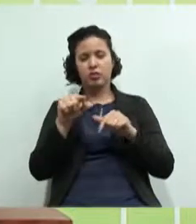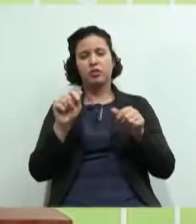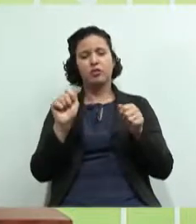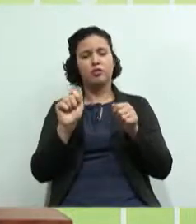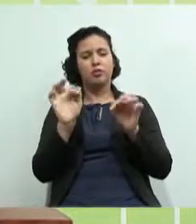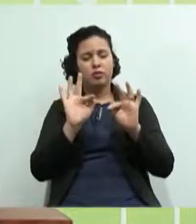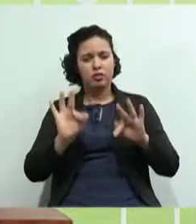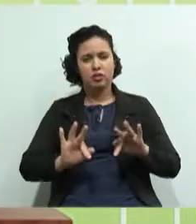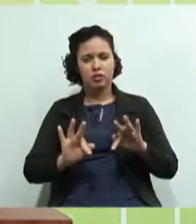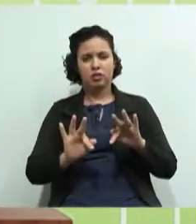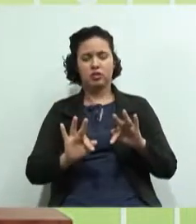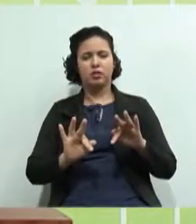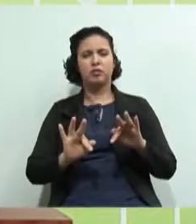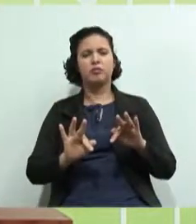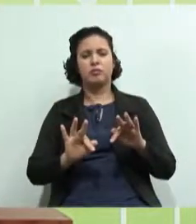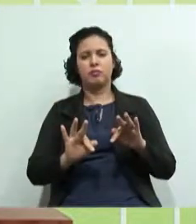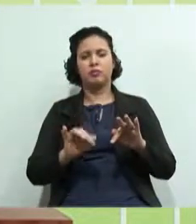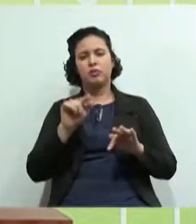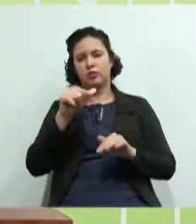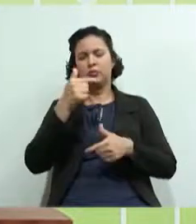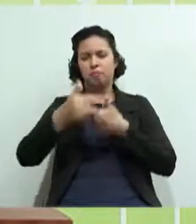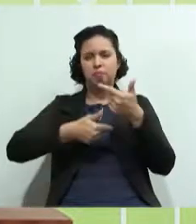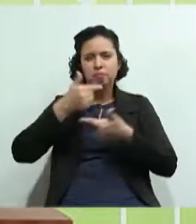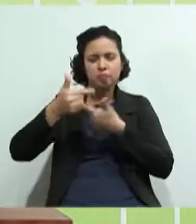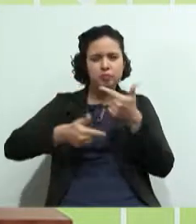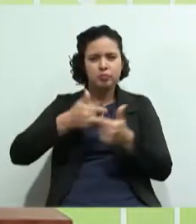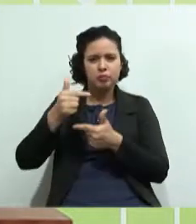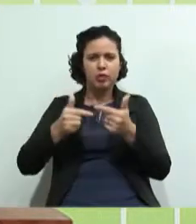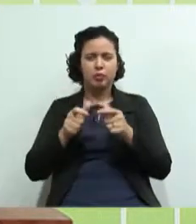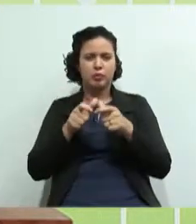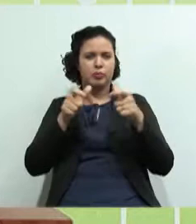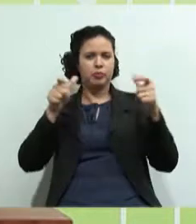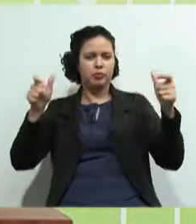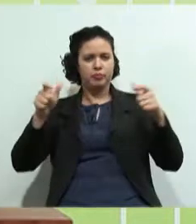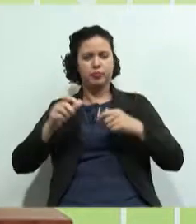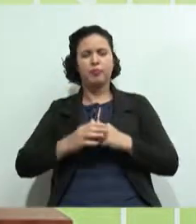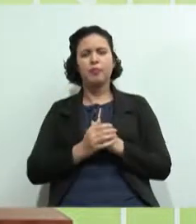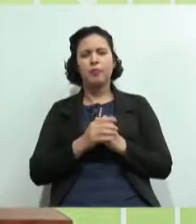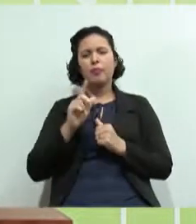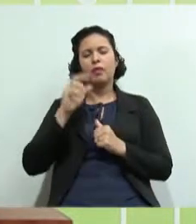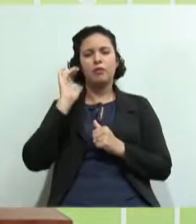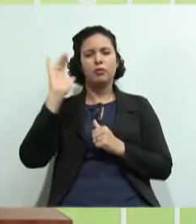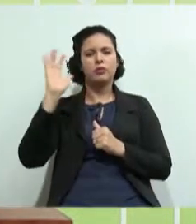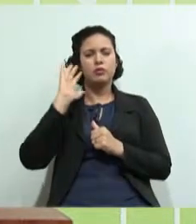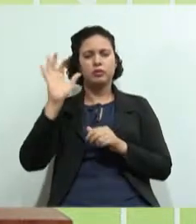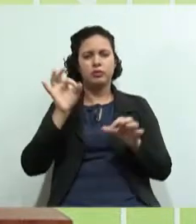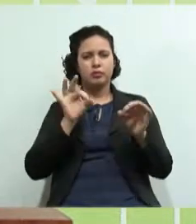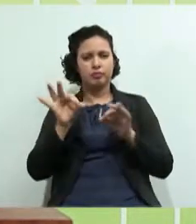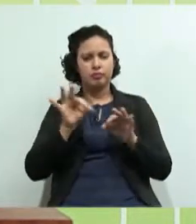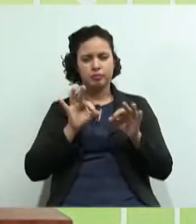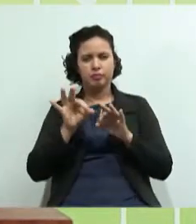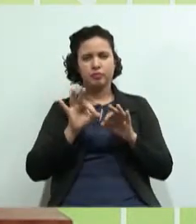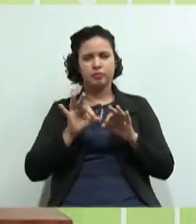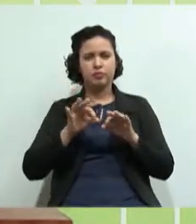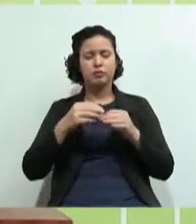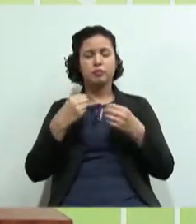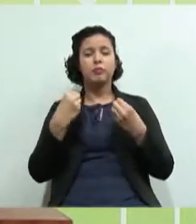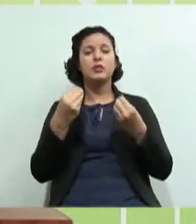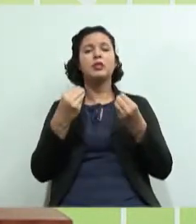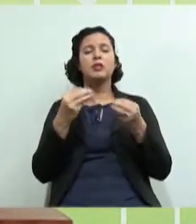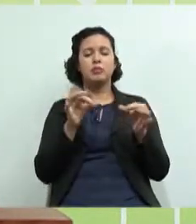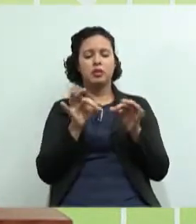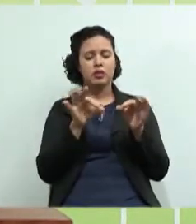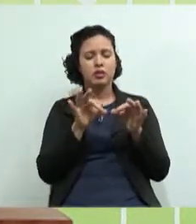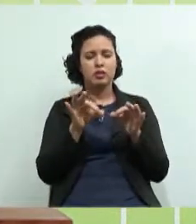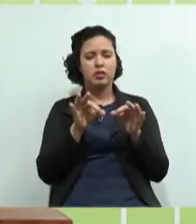tarefas feliz e a tua produtividade vai lá em cima. Isso tudo tem a ver com a filosofia do planejamento. De que adianta eu planejar uma